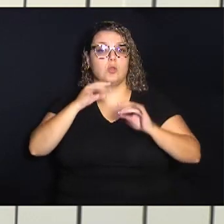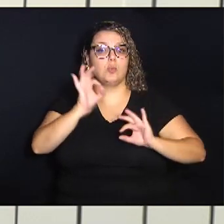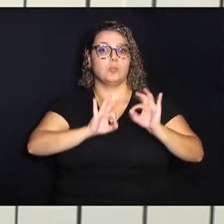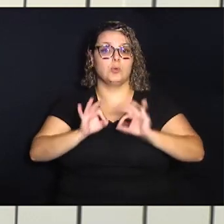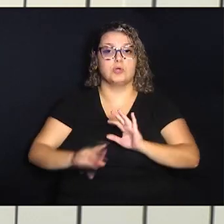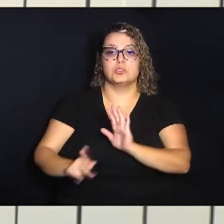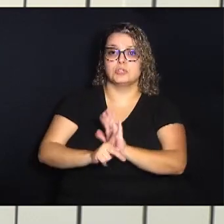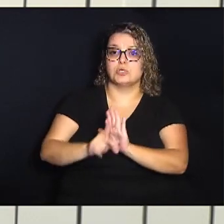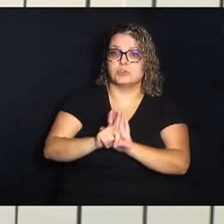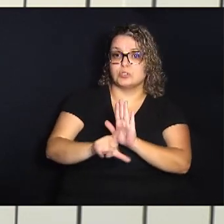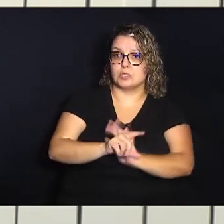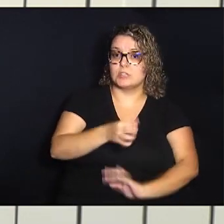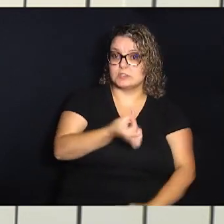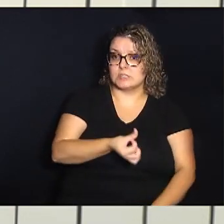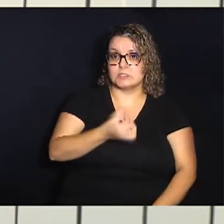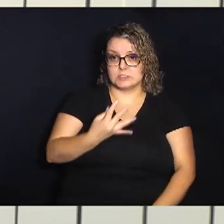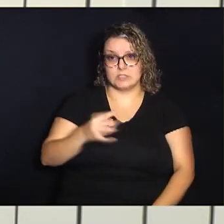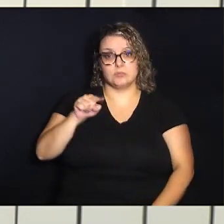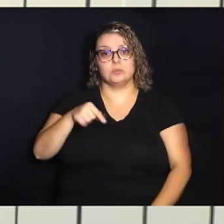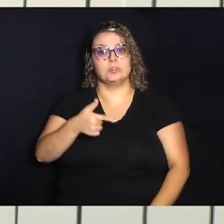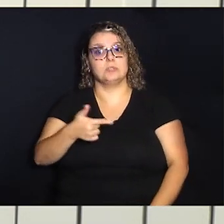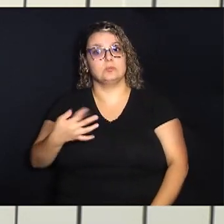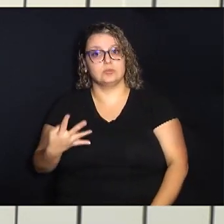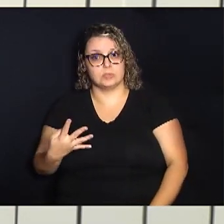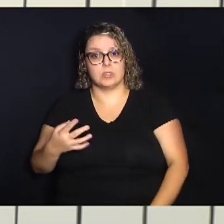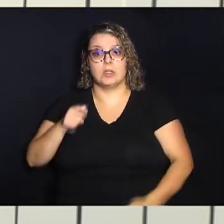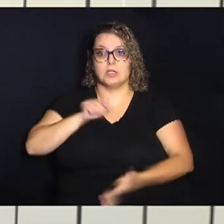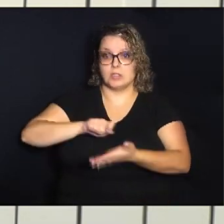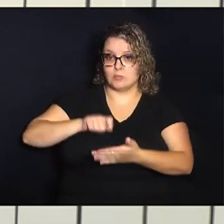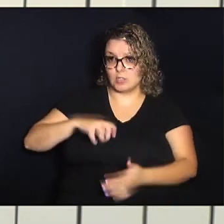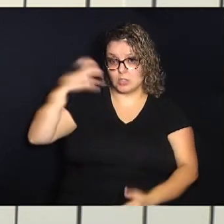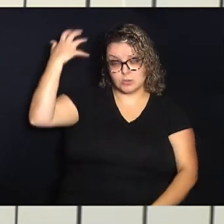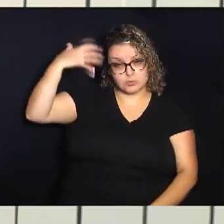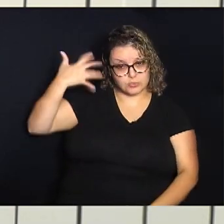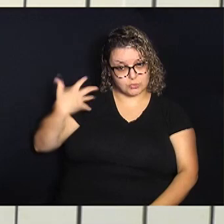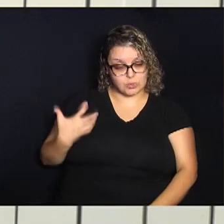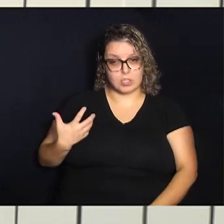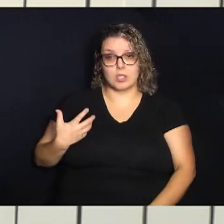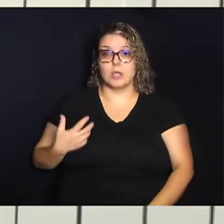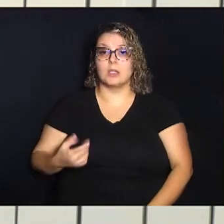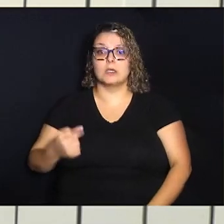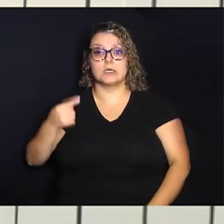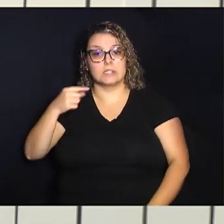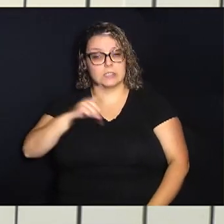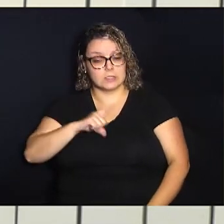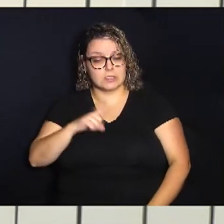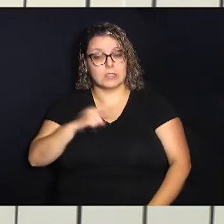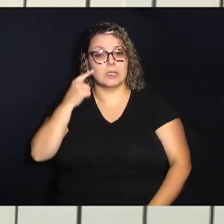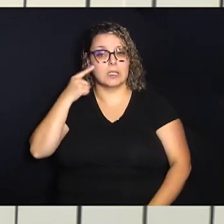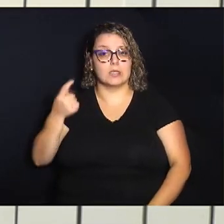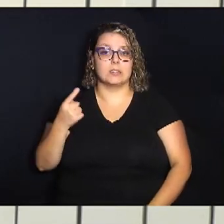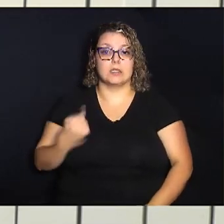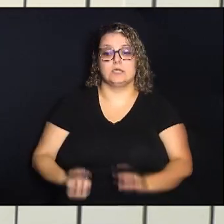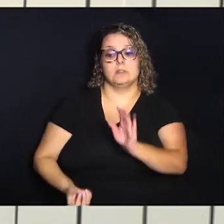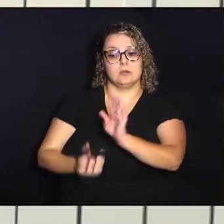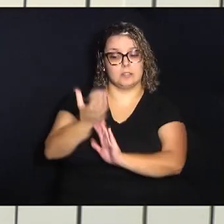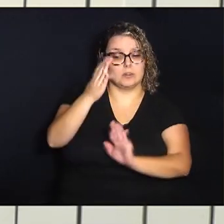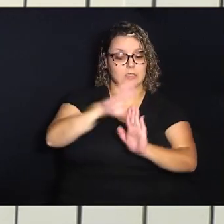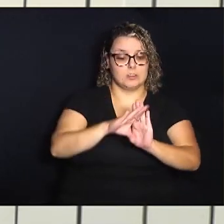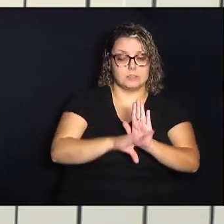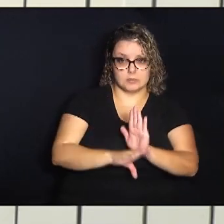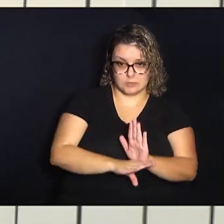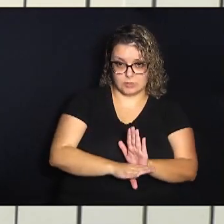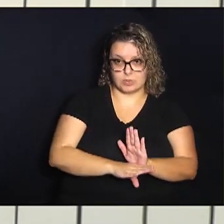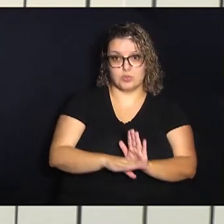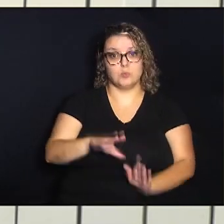número 64 deste ano, de autoria da vereadora Guida Calisto, que prevê a criação de um programa municipal